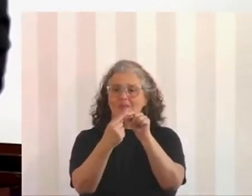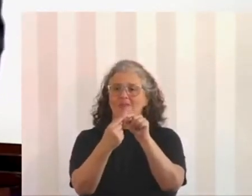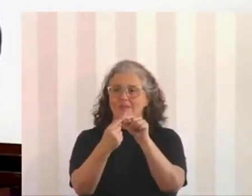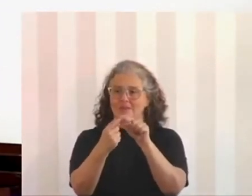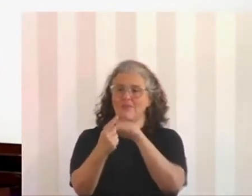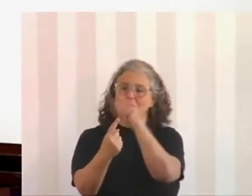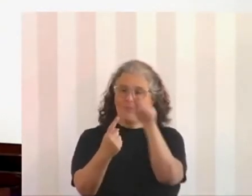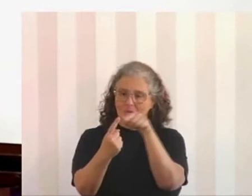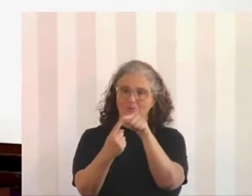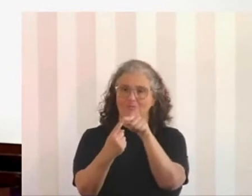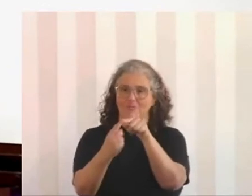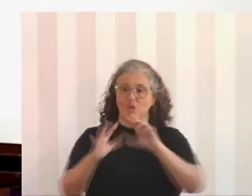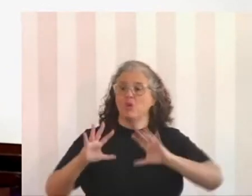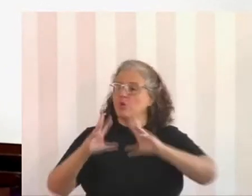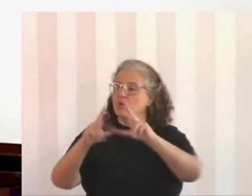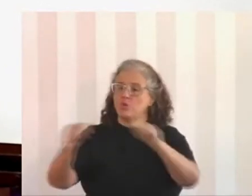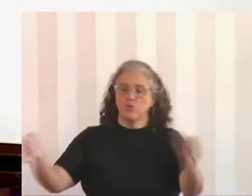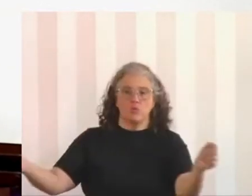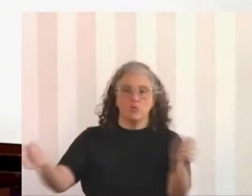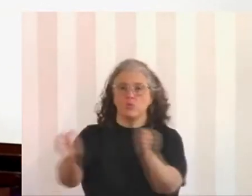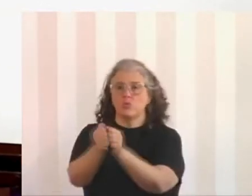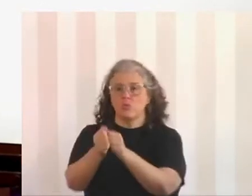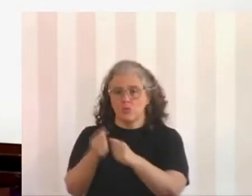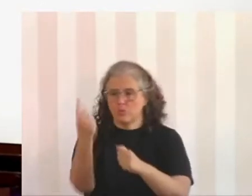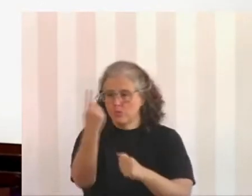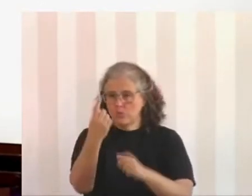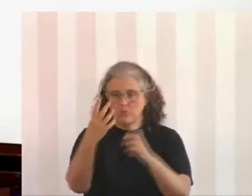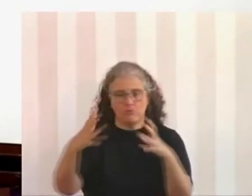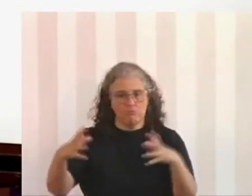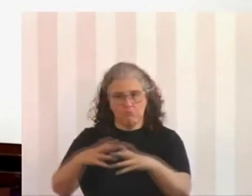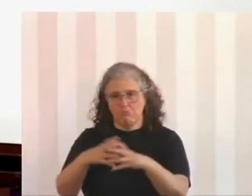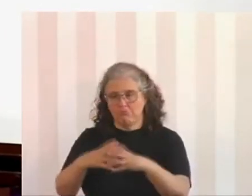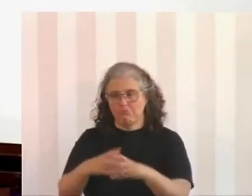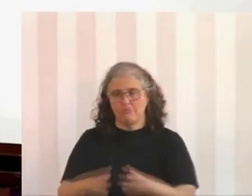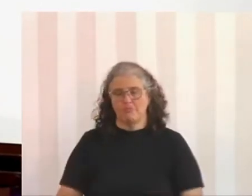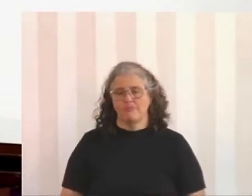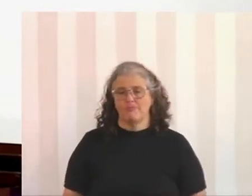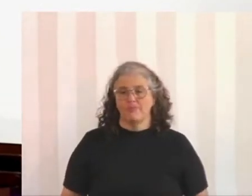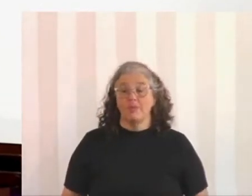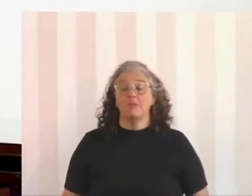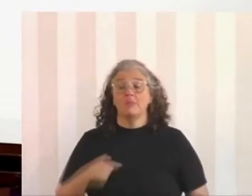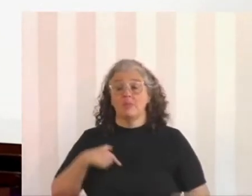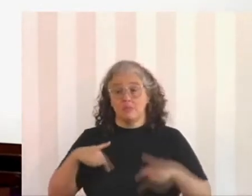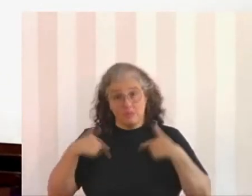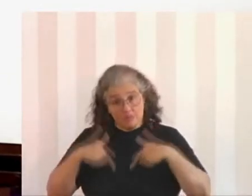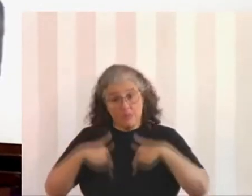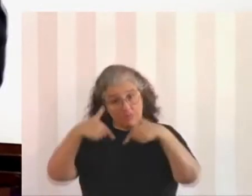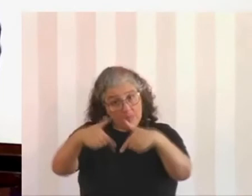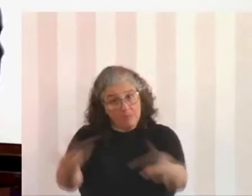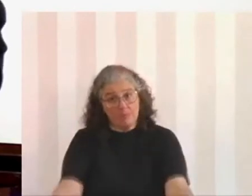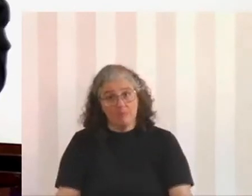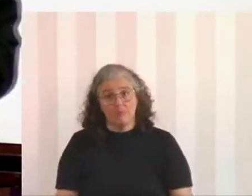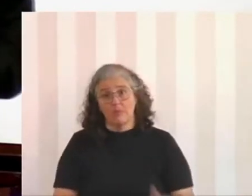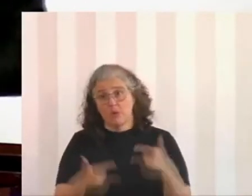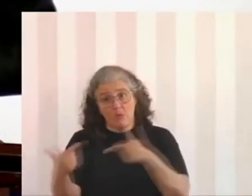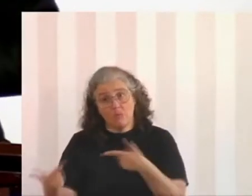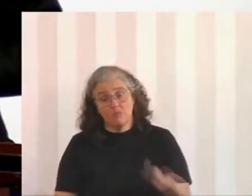no mesmo grupo. Então, nós temos que lutar contra isso. Nós